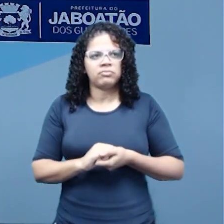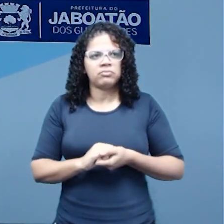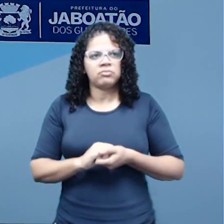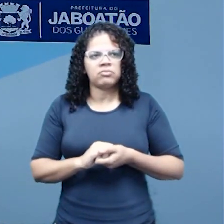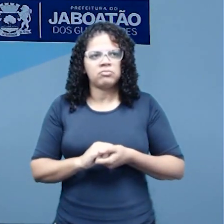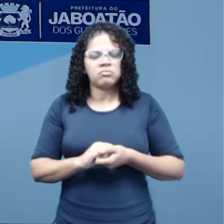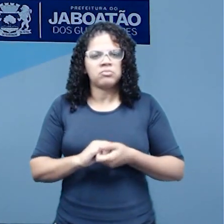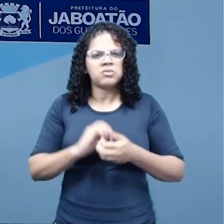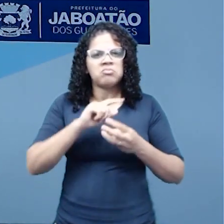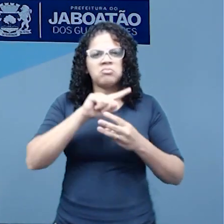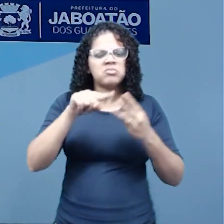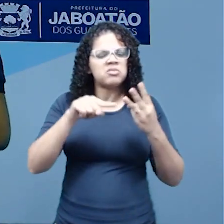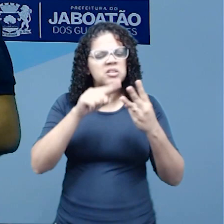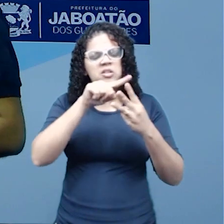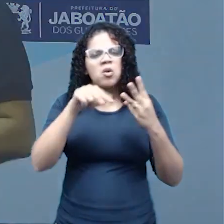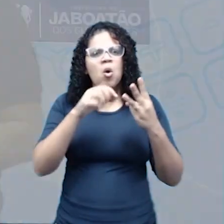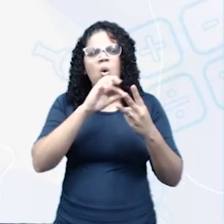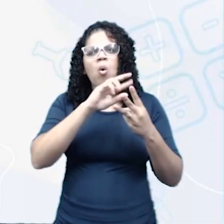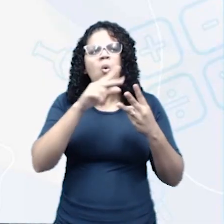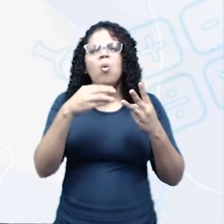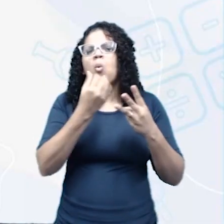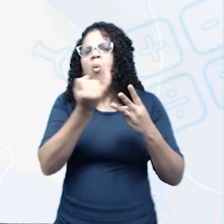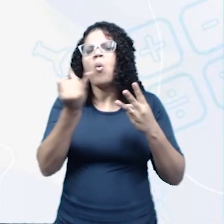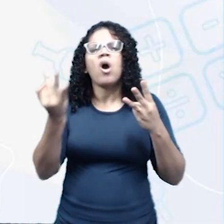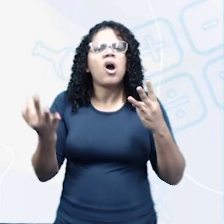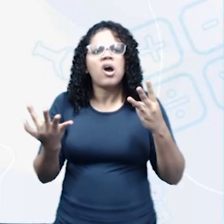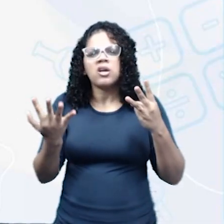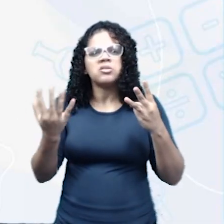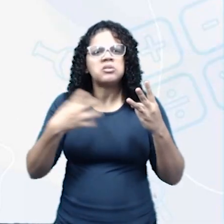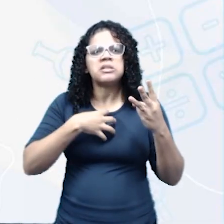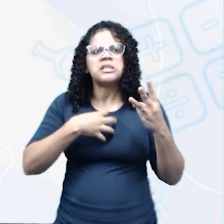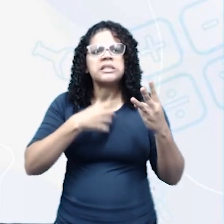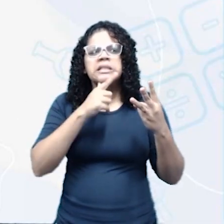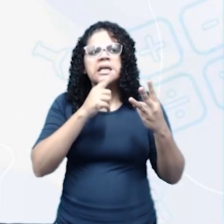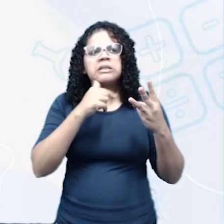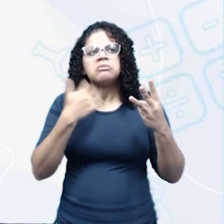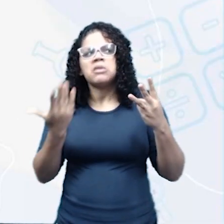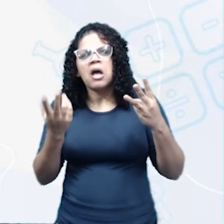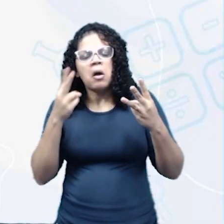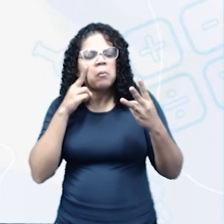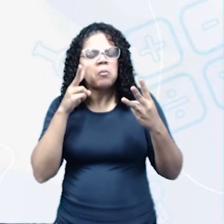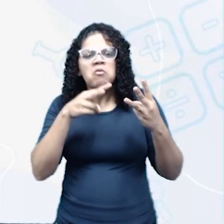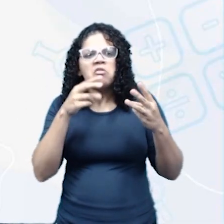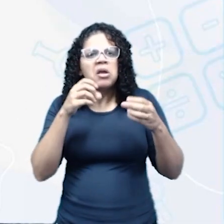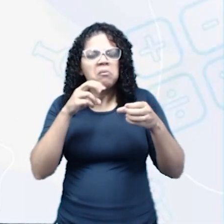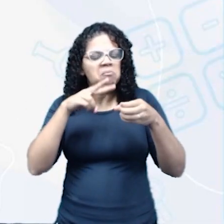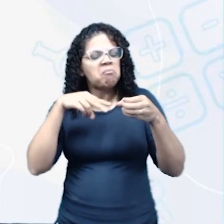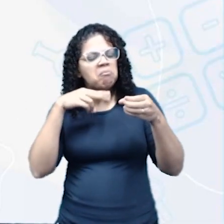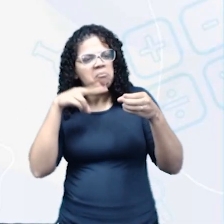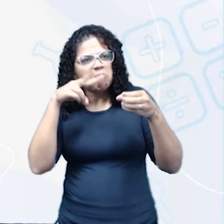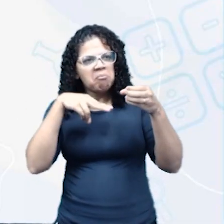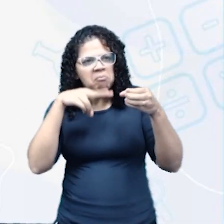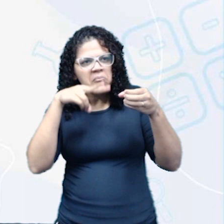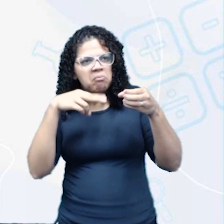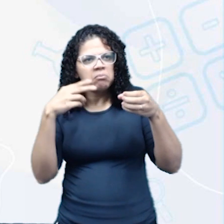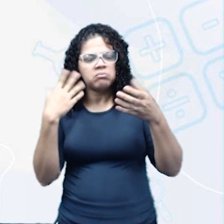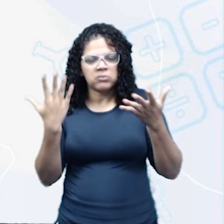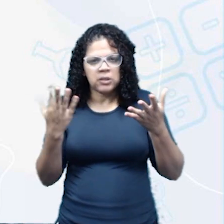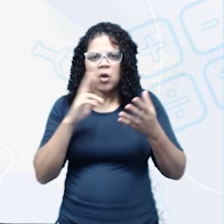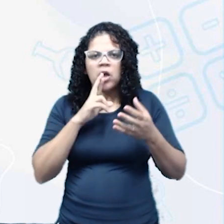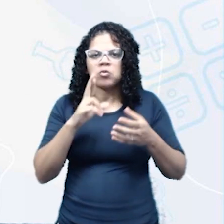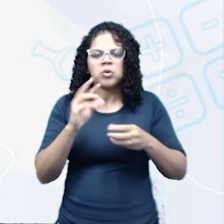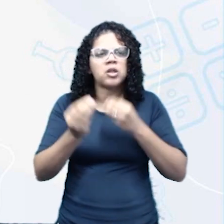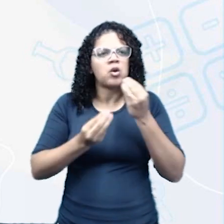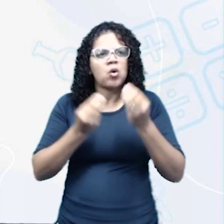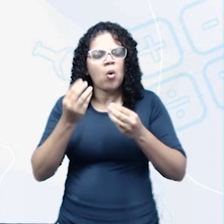estados físicos da matéria você consegue ver nessa imagem? Então, a primeira pergunta a gente pode responder pela dedução, né?